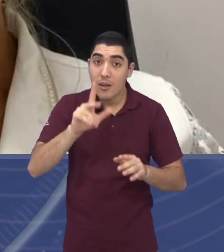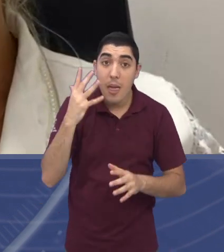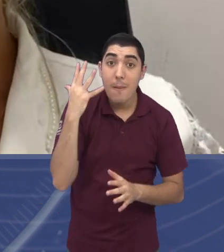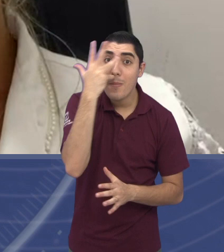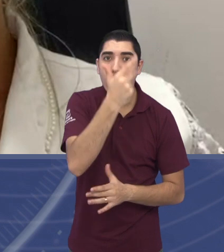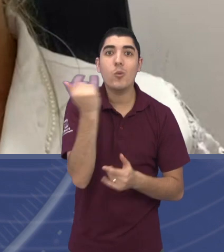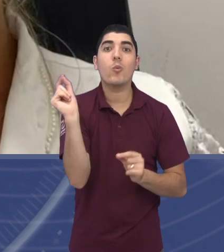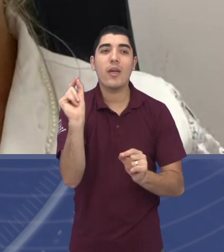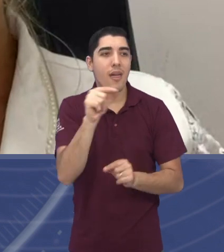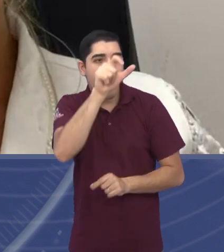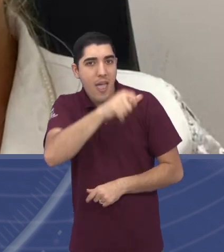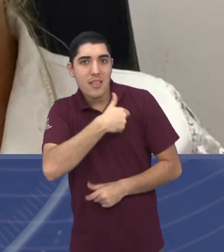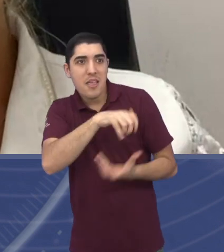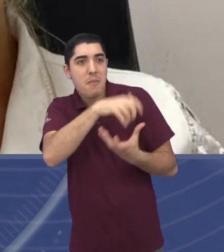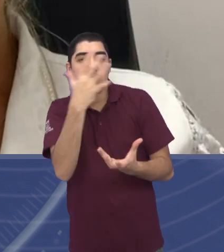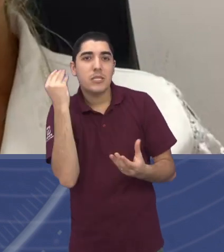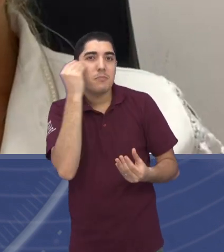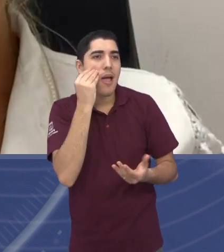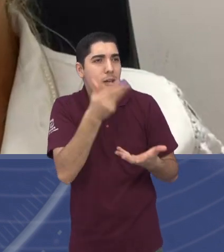né?